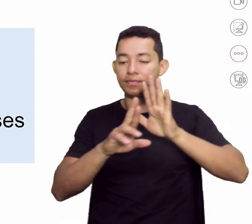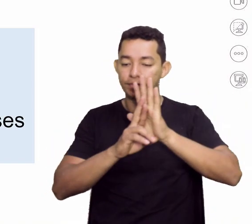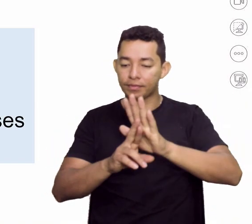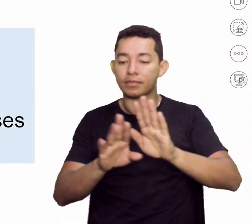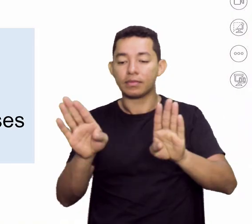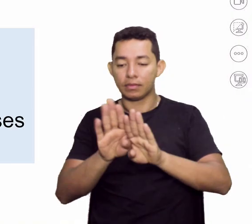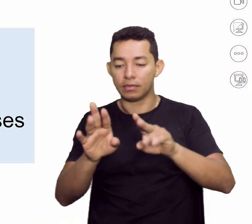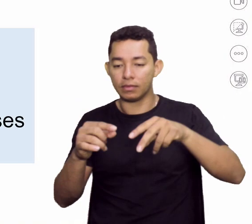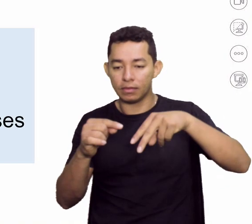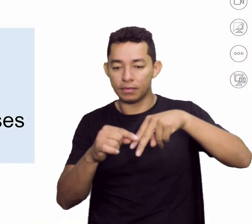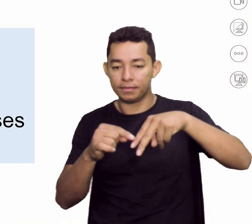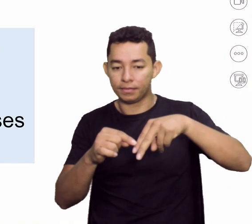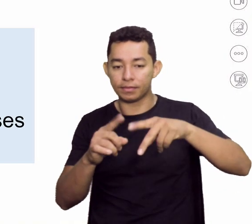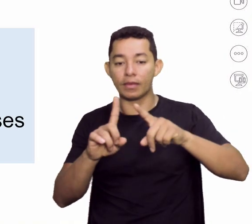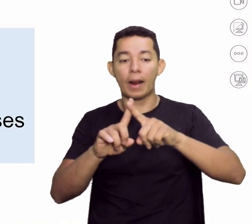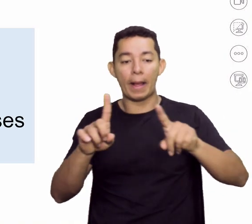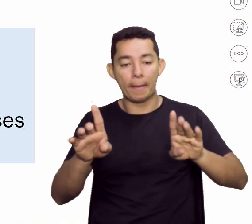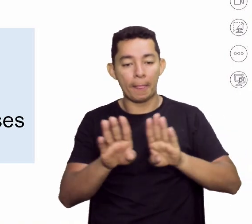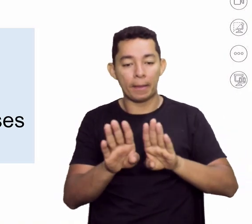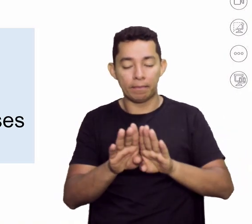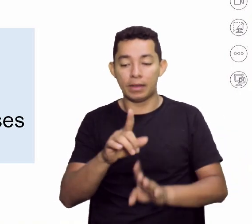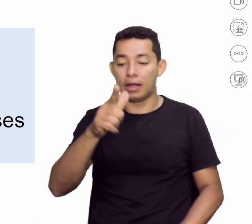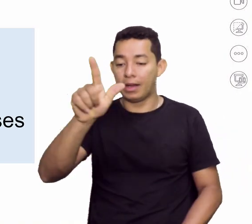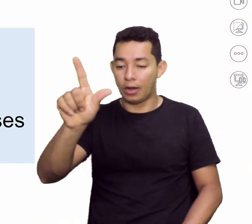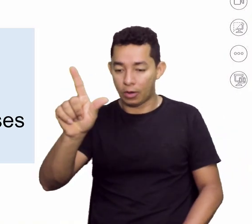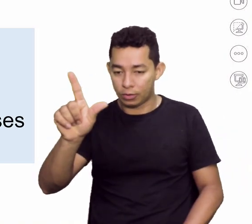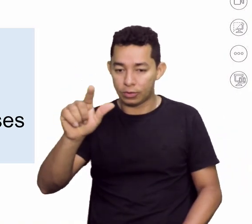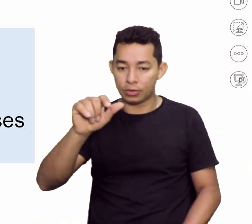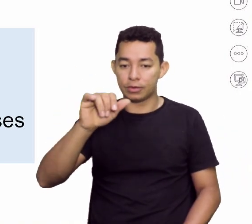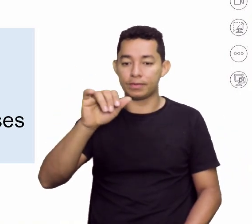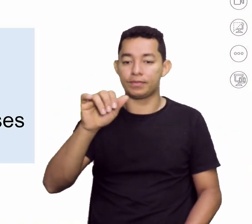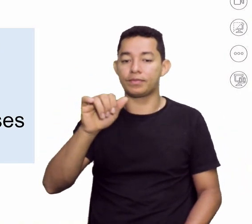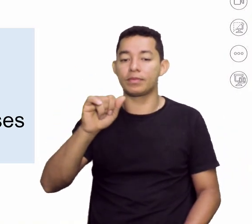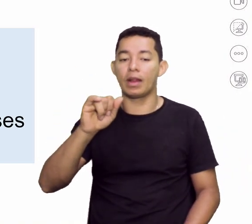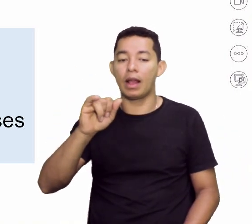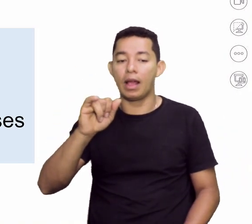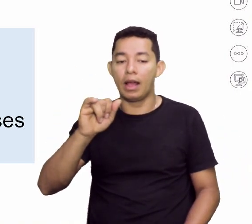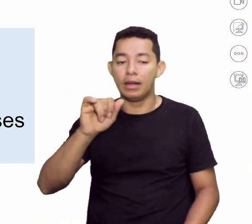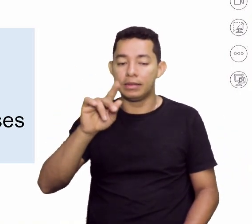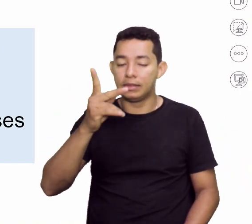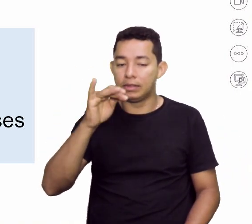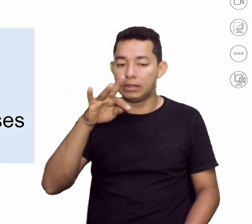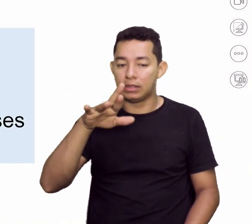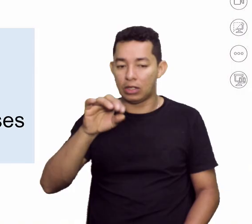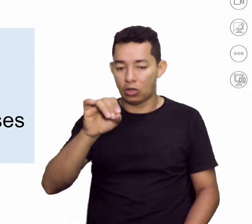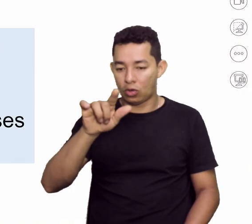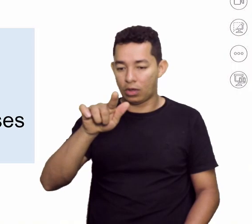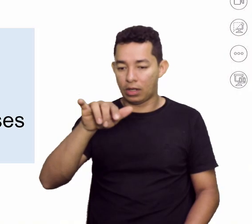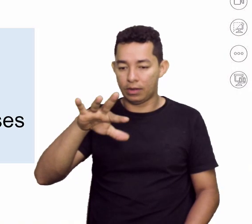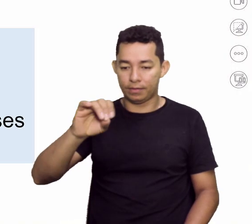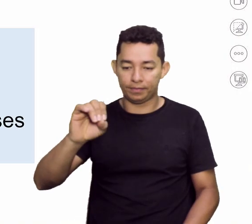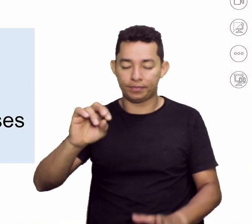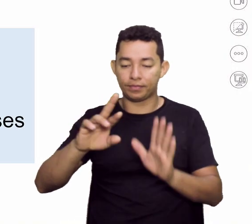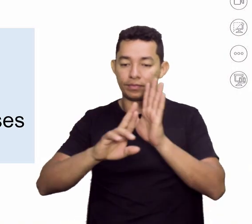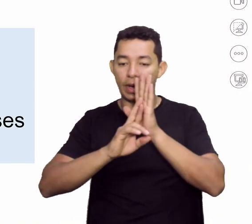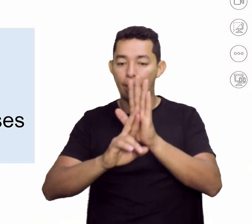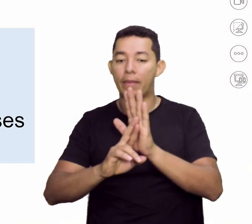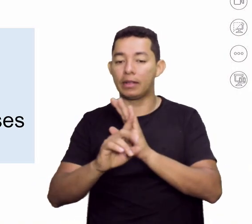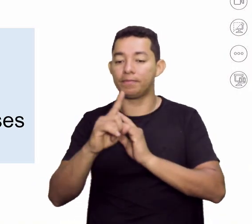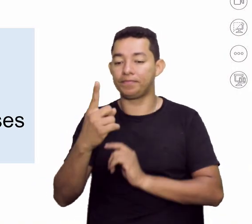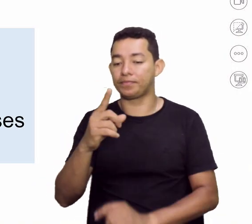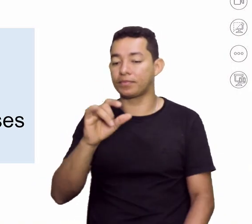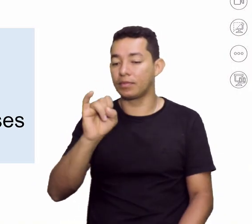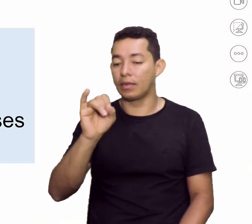o papel de ideogramas, né? Por exemplo, um hieróglifo